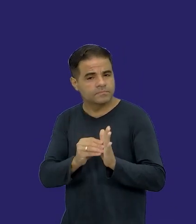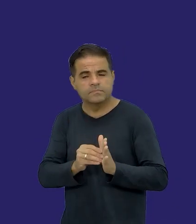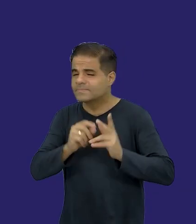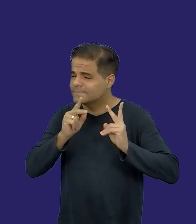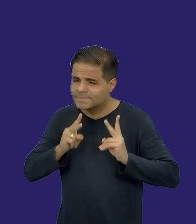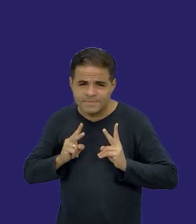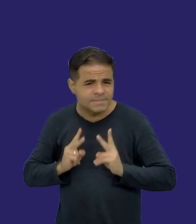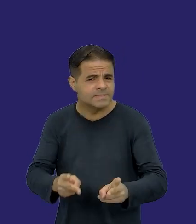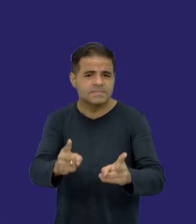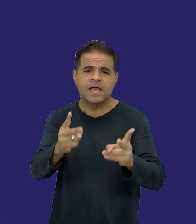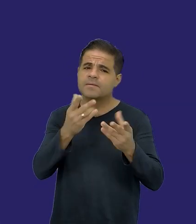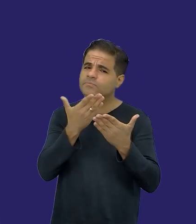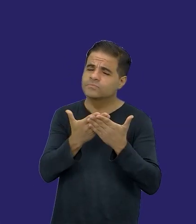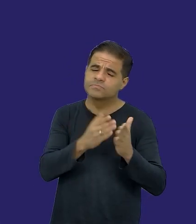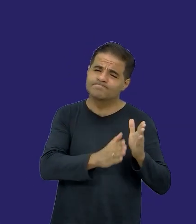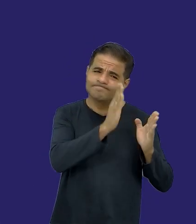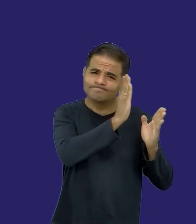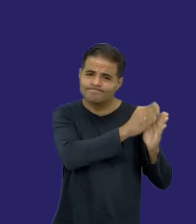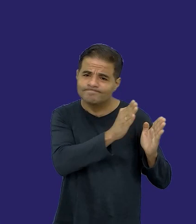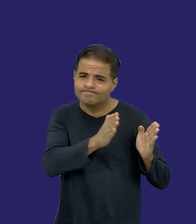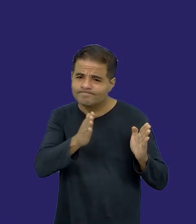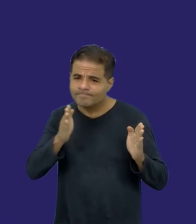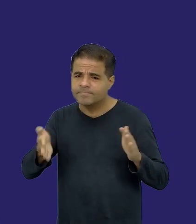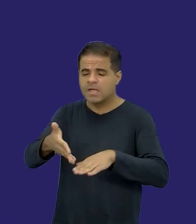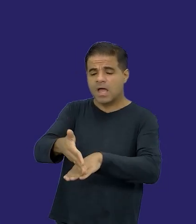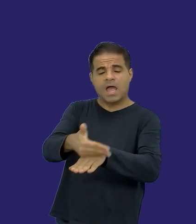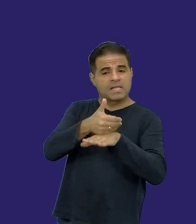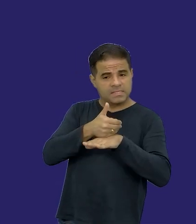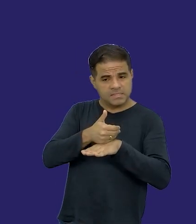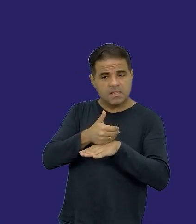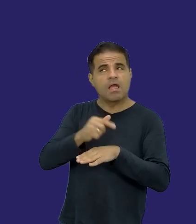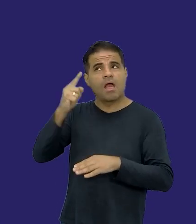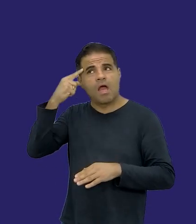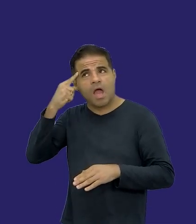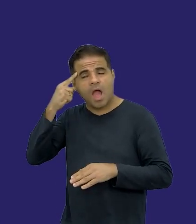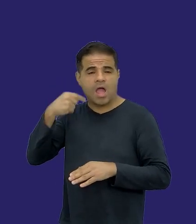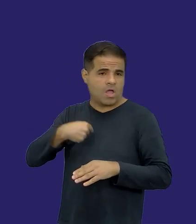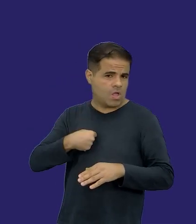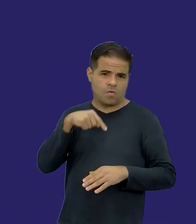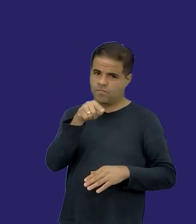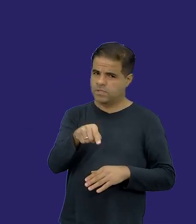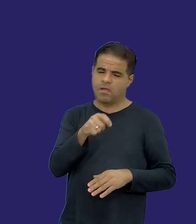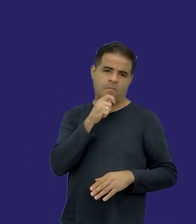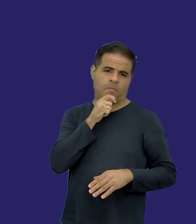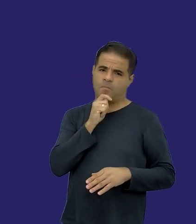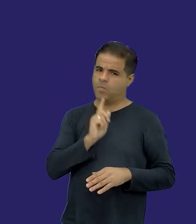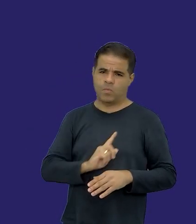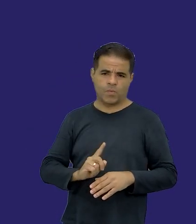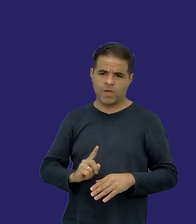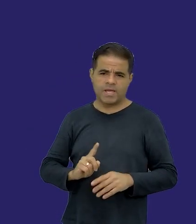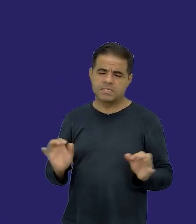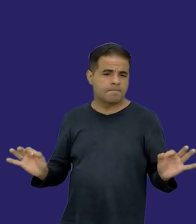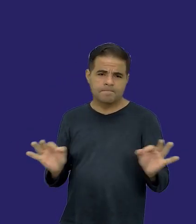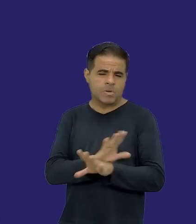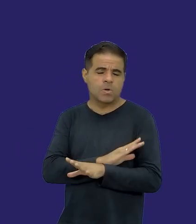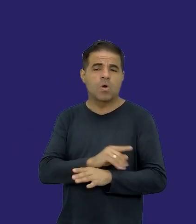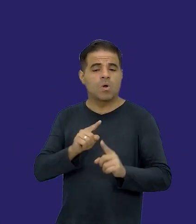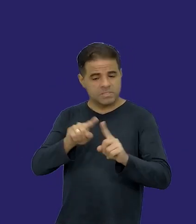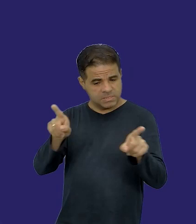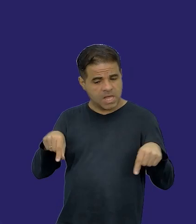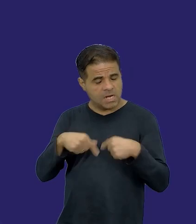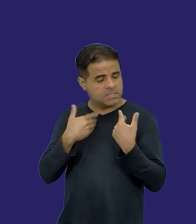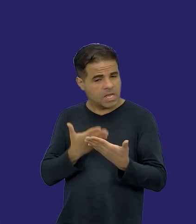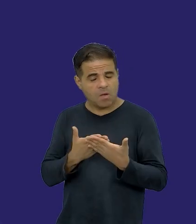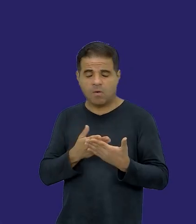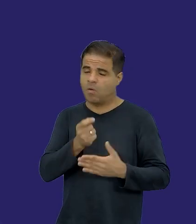sempre estudando uma sequência com antecedência, ou seja, aquela que nem eu, nem vocês ainda iniciamos em sala de